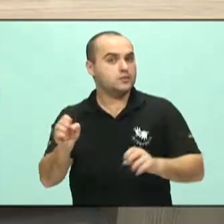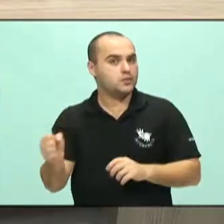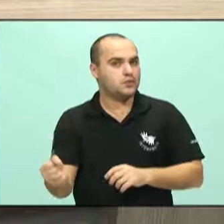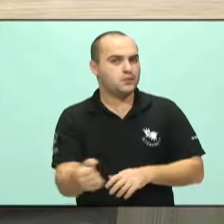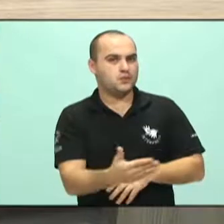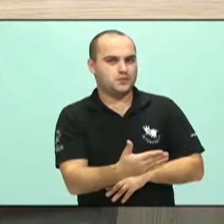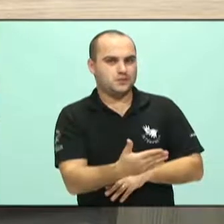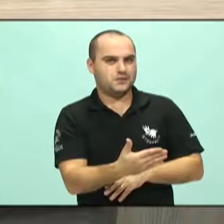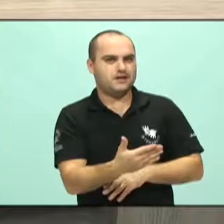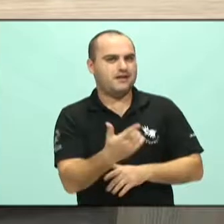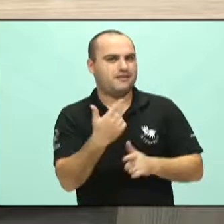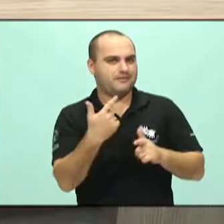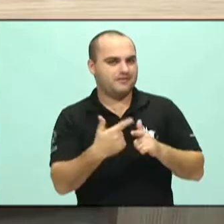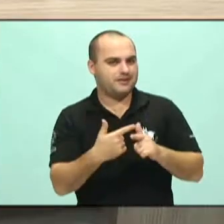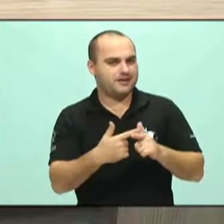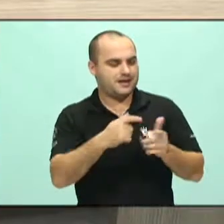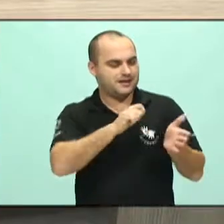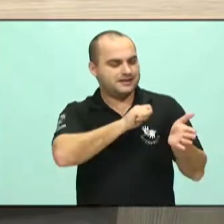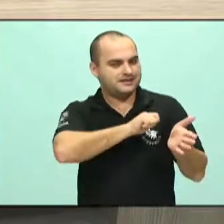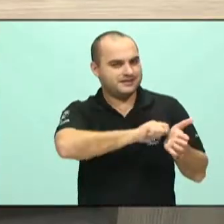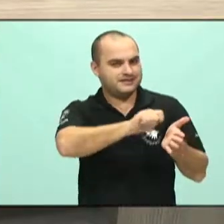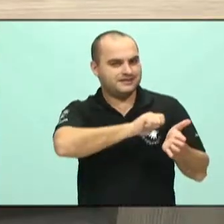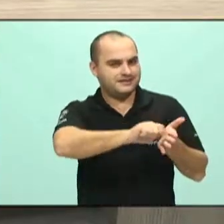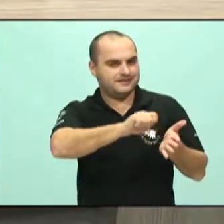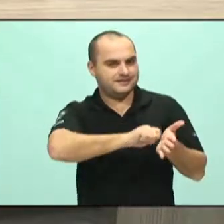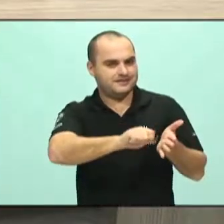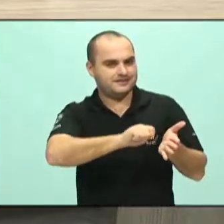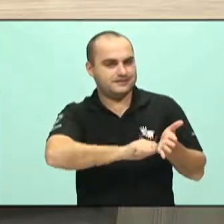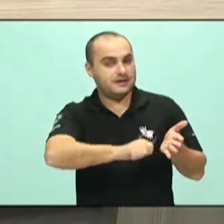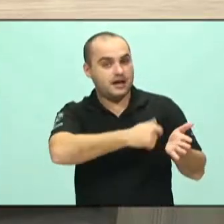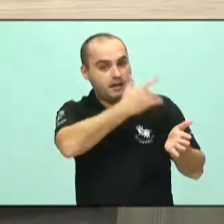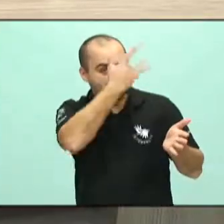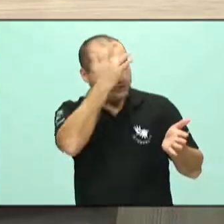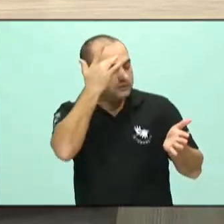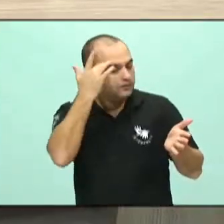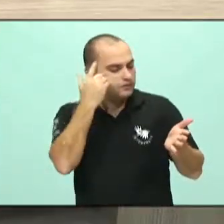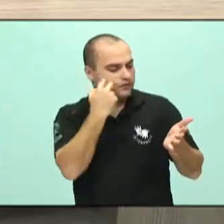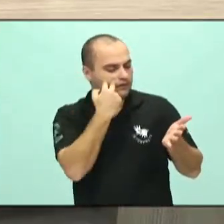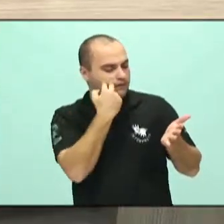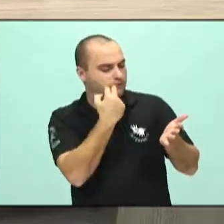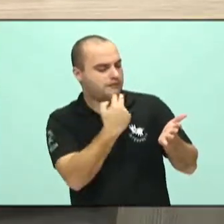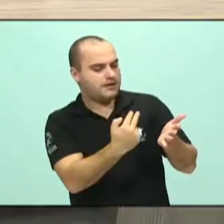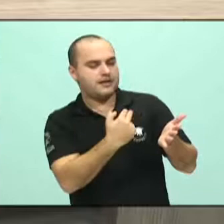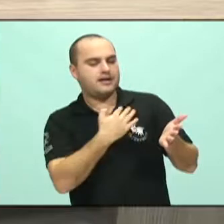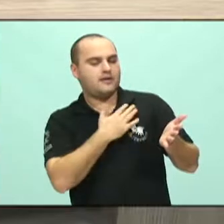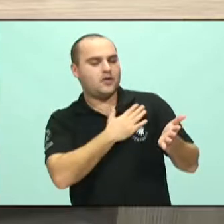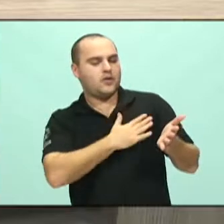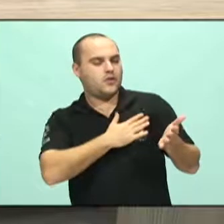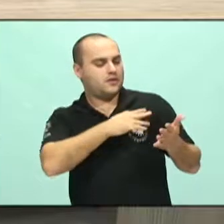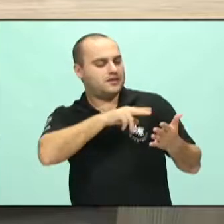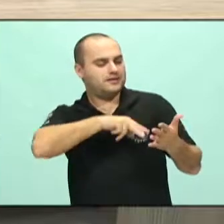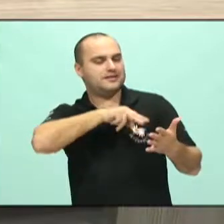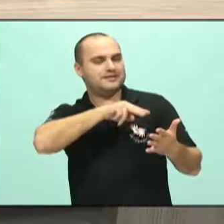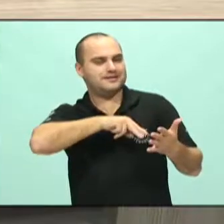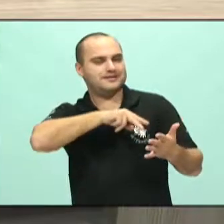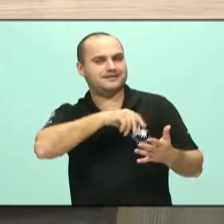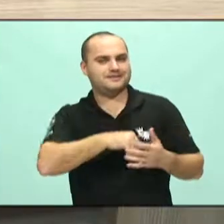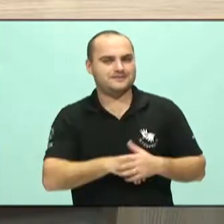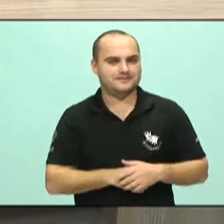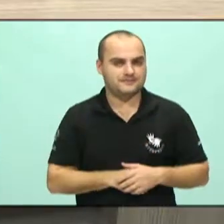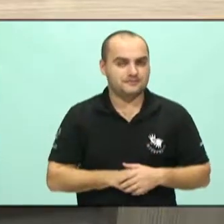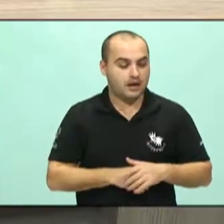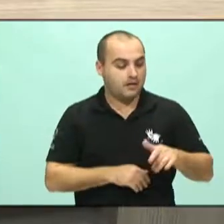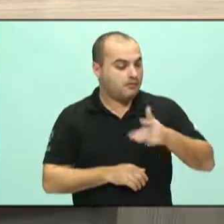no escrever de uma maneira que encante o leitor, que o leitor se agrade, não é? Que o